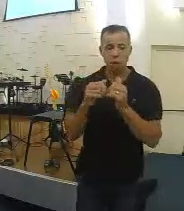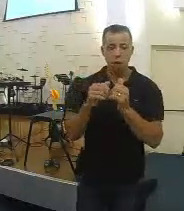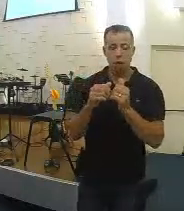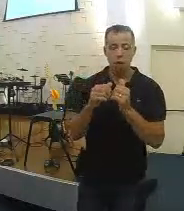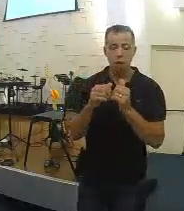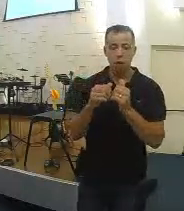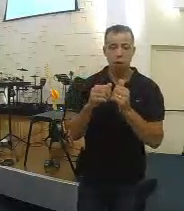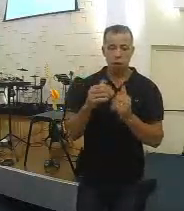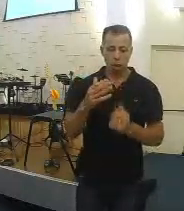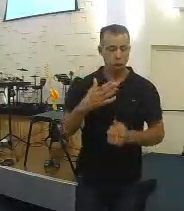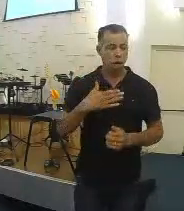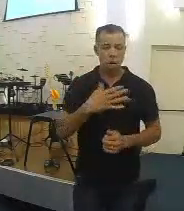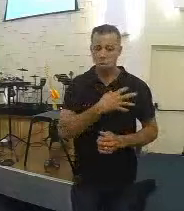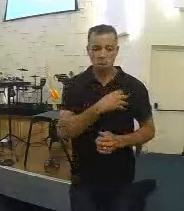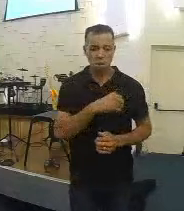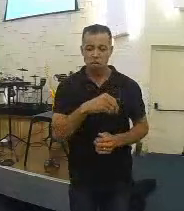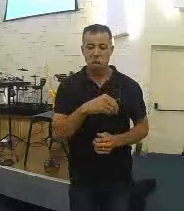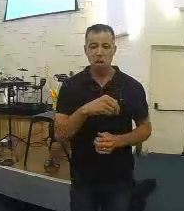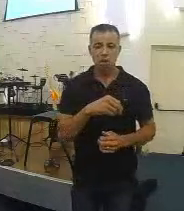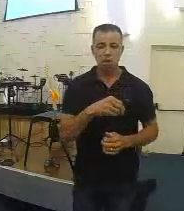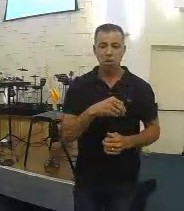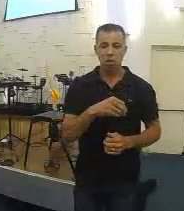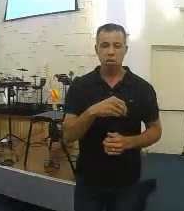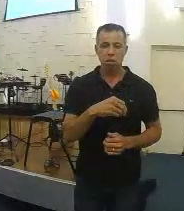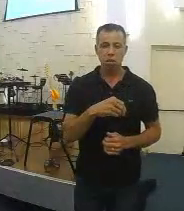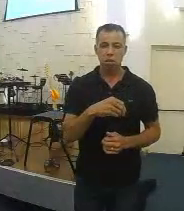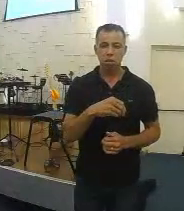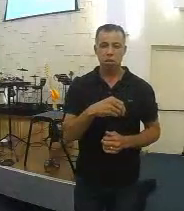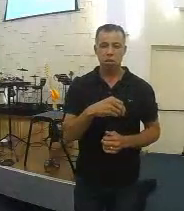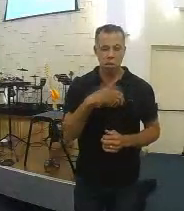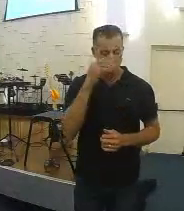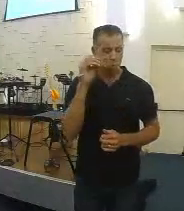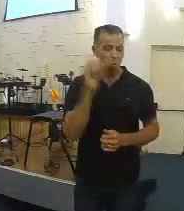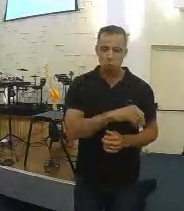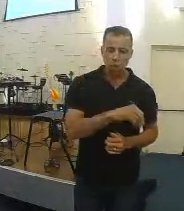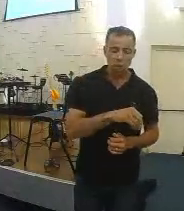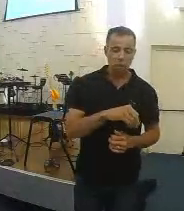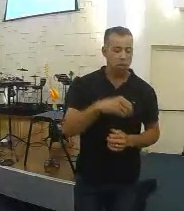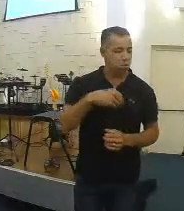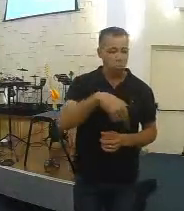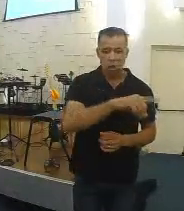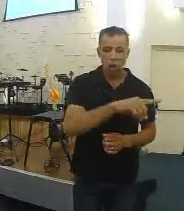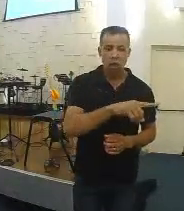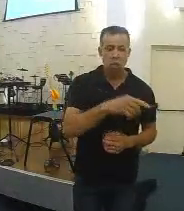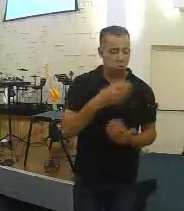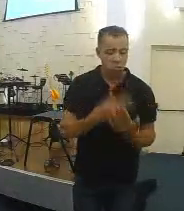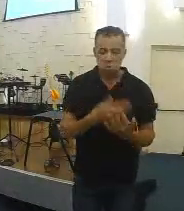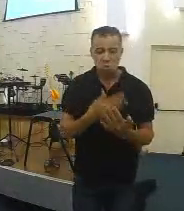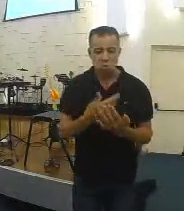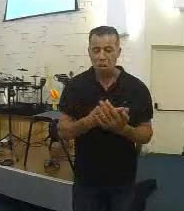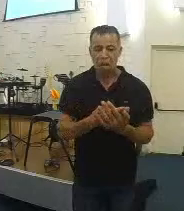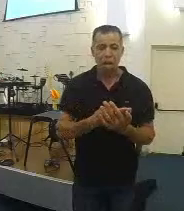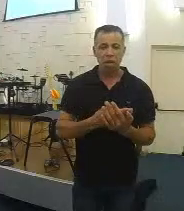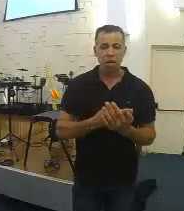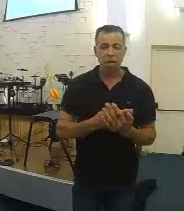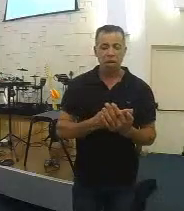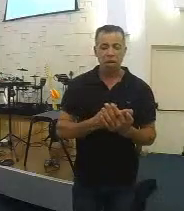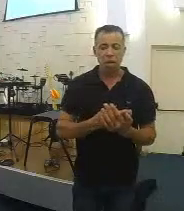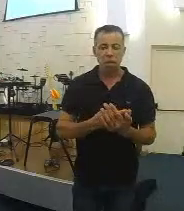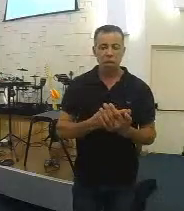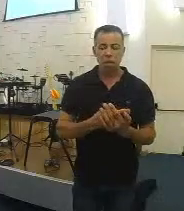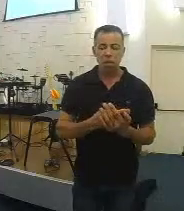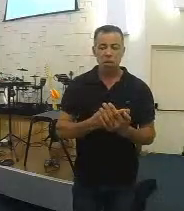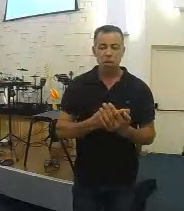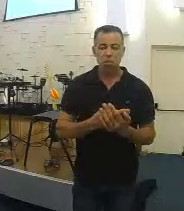filho da casa, porque além de não trabalhar e não estudar, ele não lavava um copo, ele não sabia cozinhar